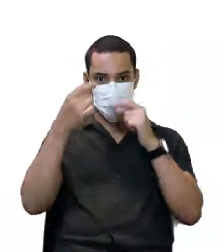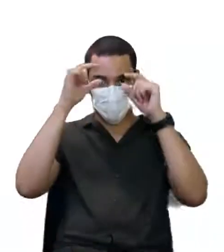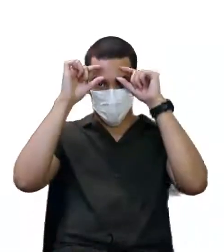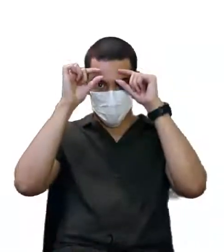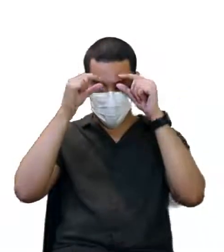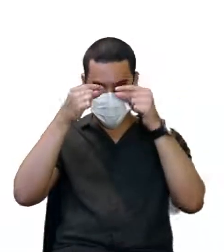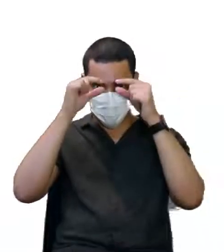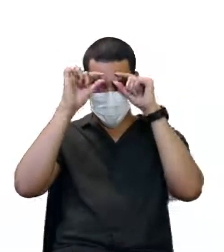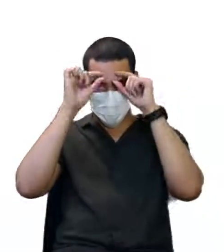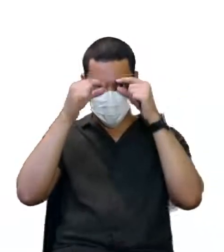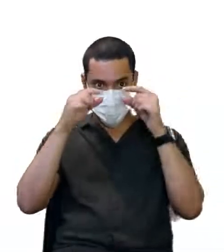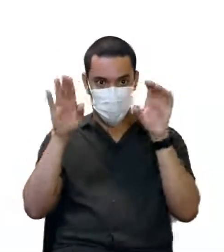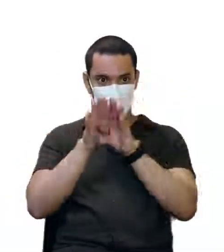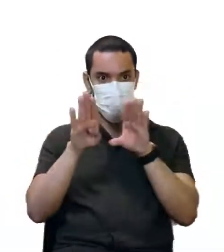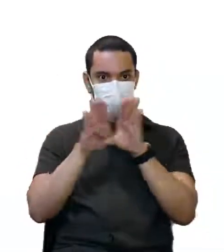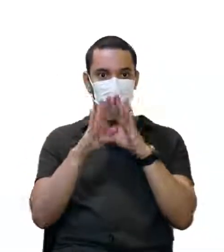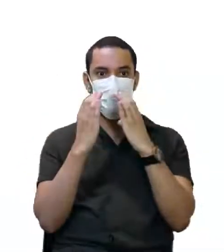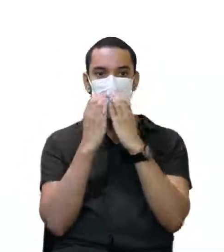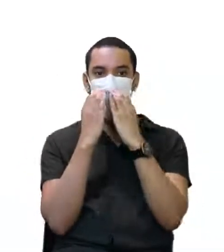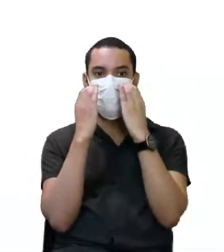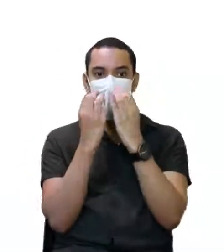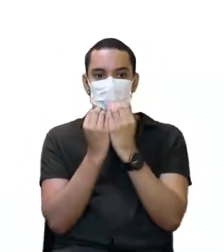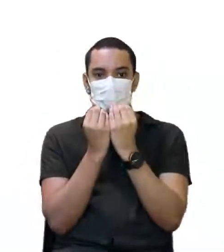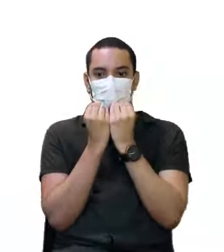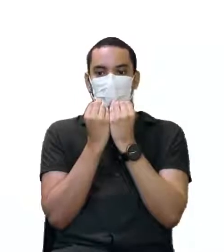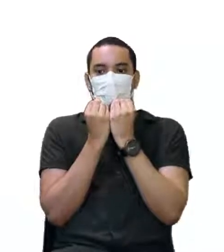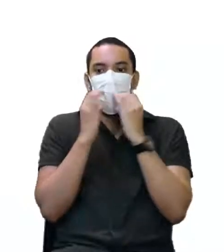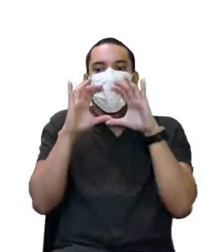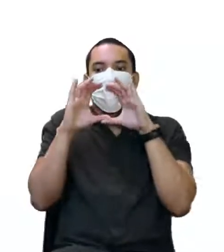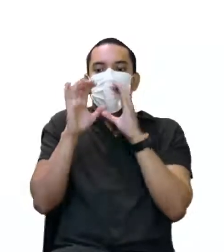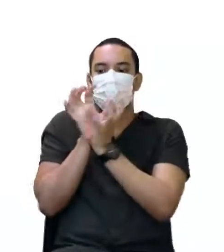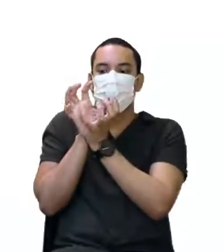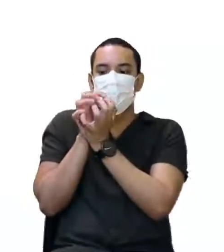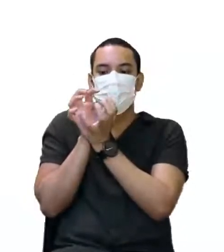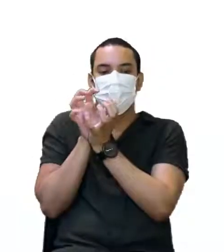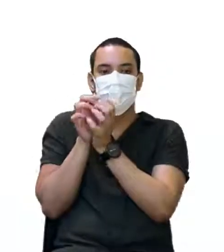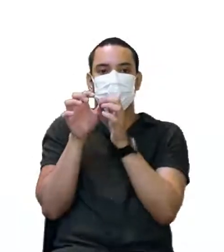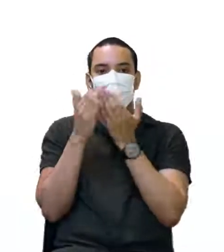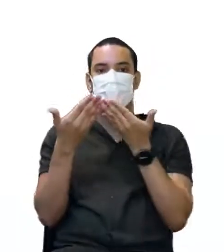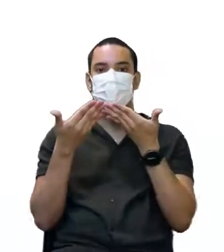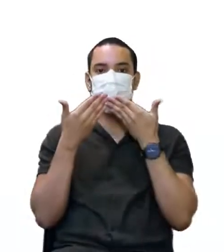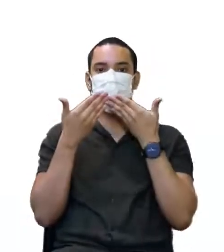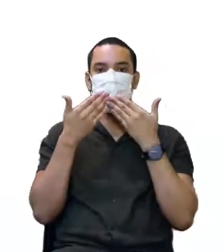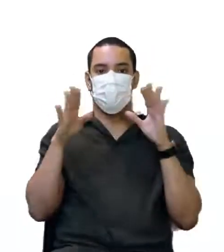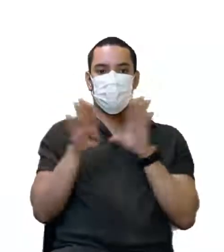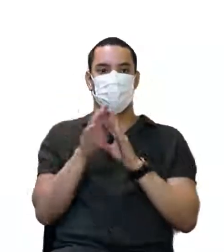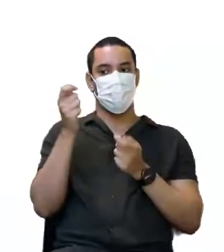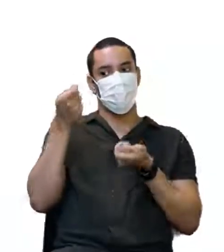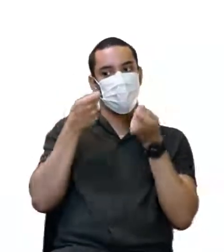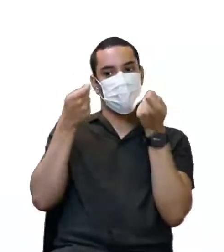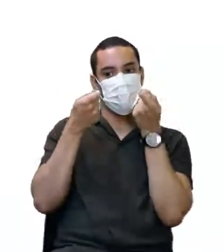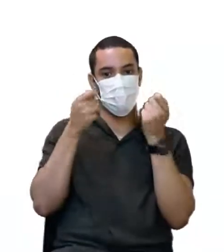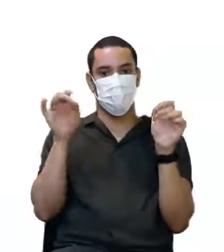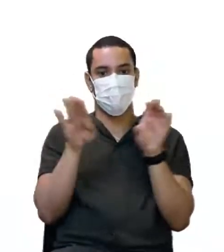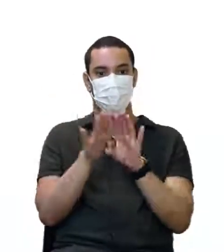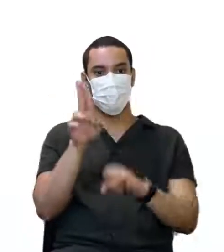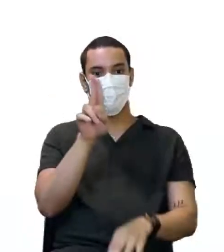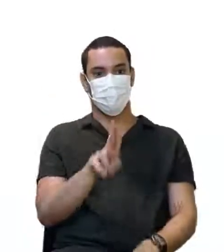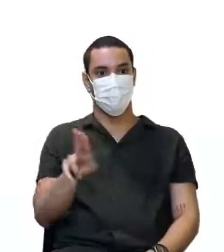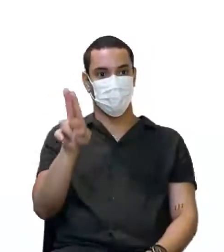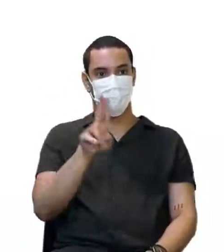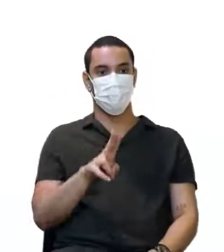as mandíbulas também vão se adequando, a região torácica também. E aí a utilização